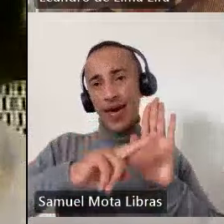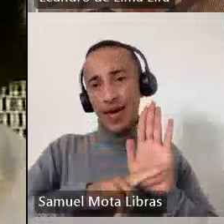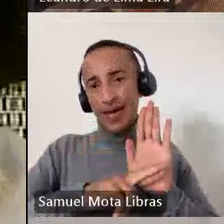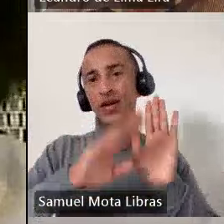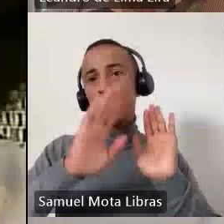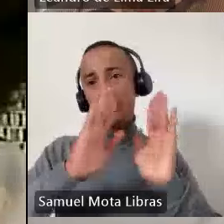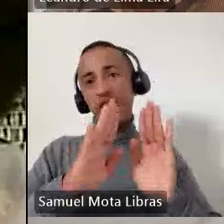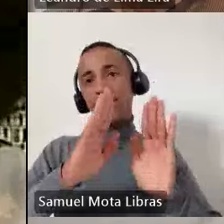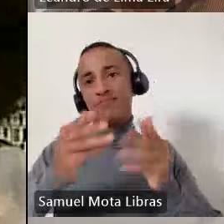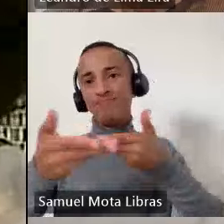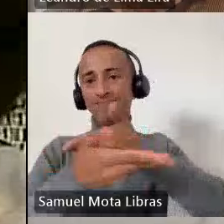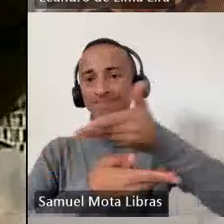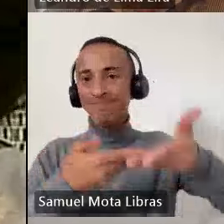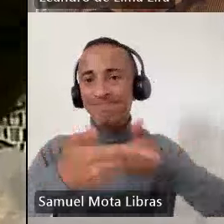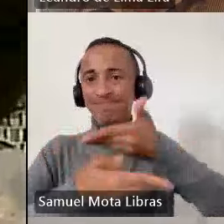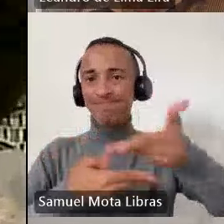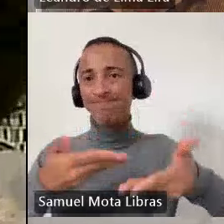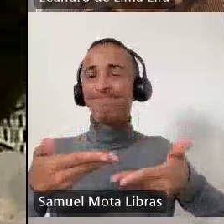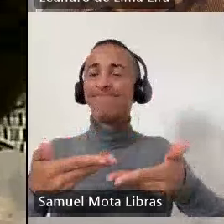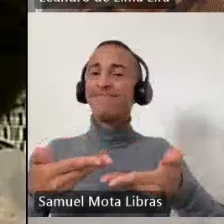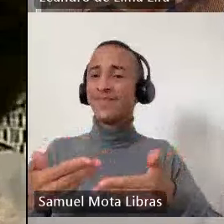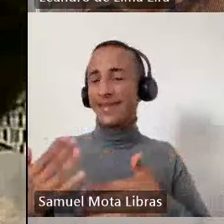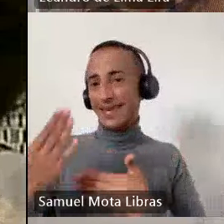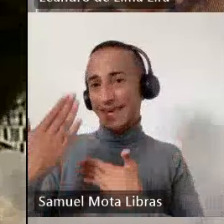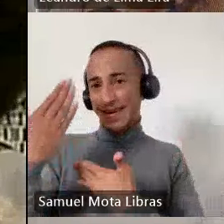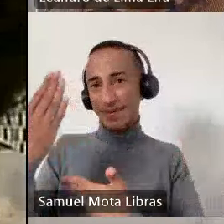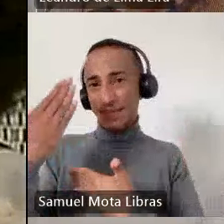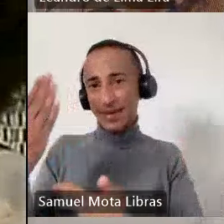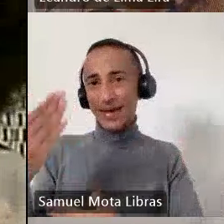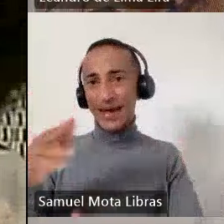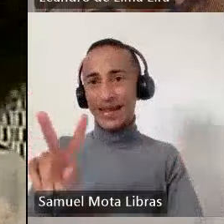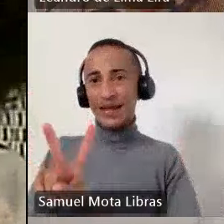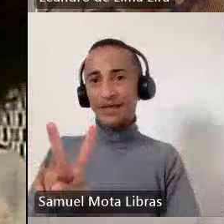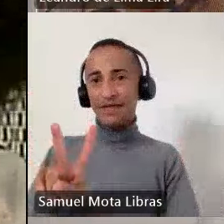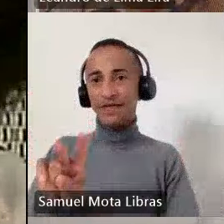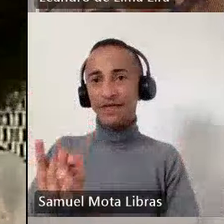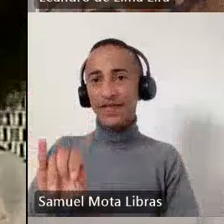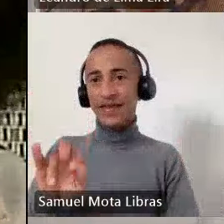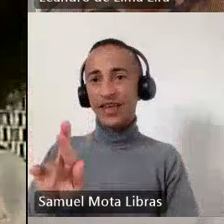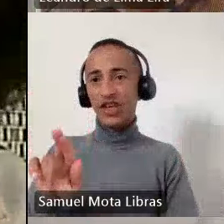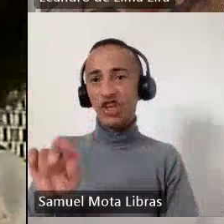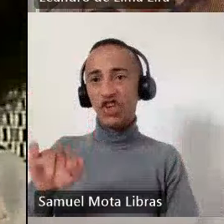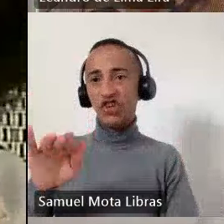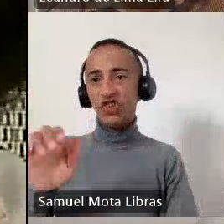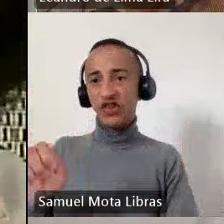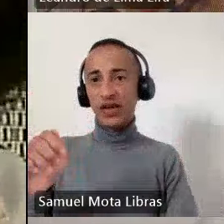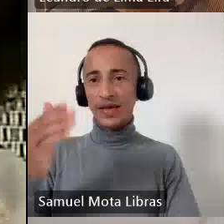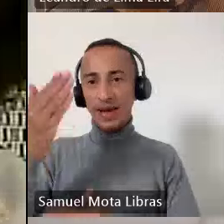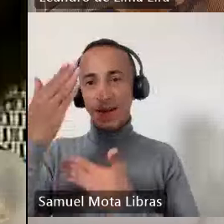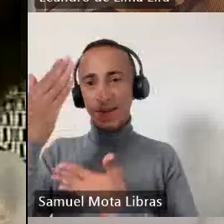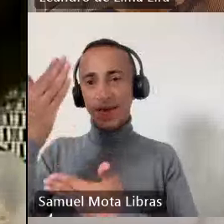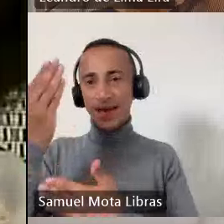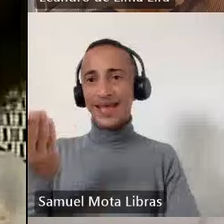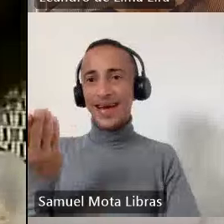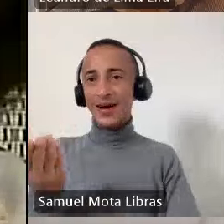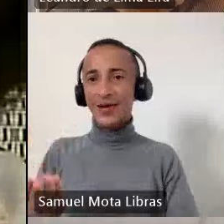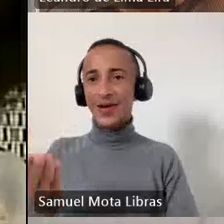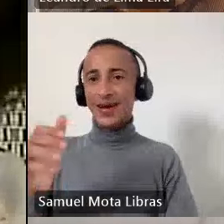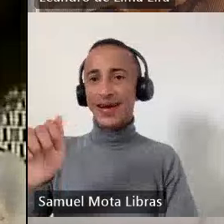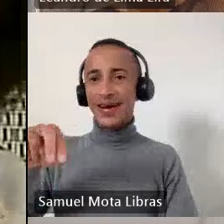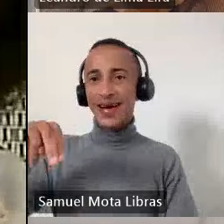jogo Obrigada Virgínia acho que a Ana tem perguntas aqui também para passar para ti tenho Virginia Obrigada que